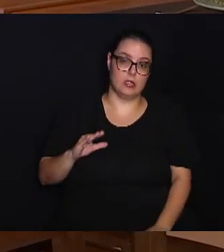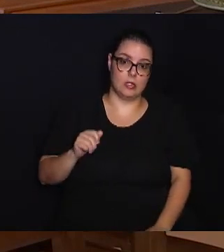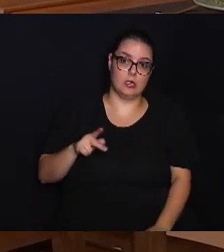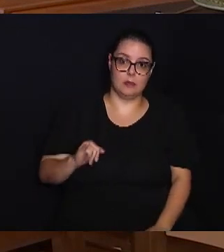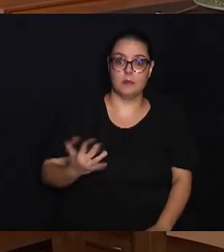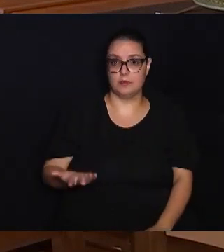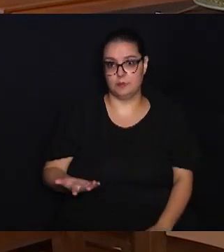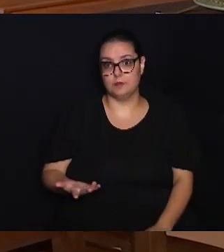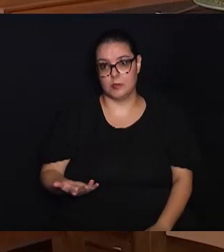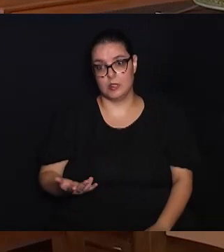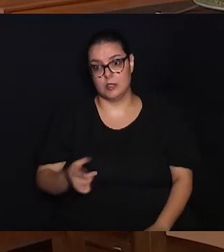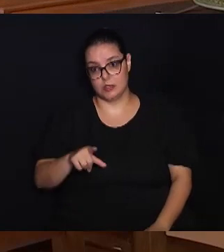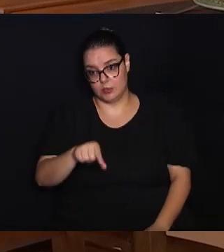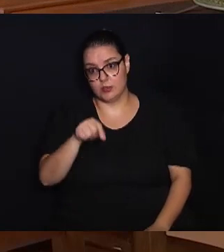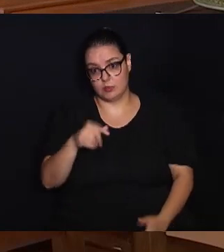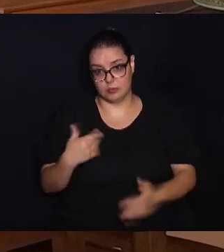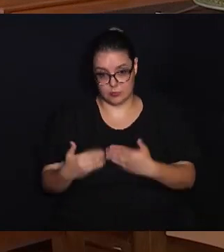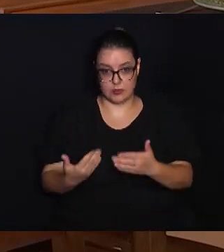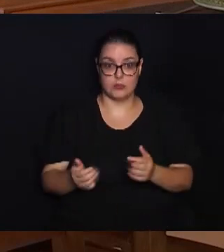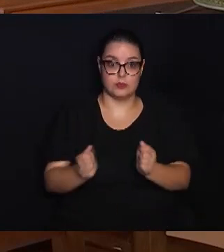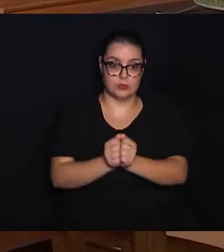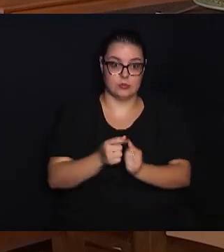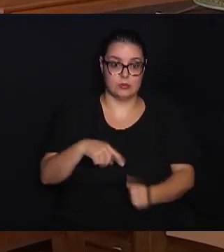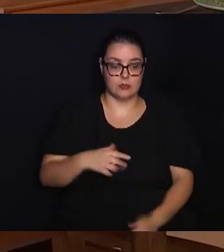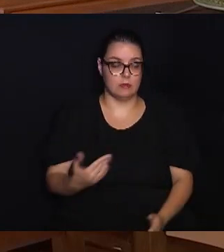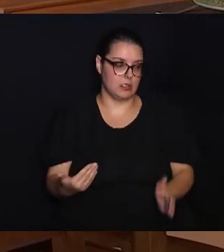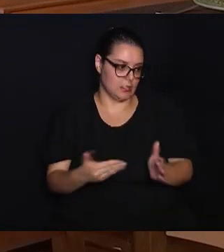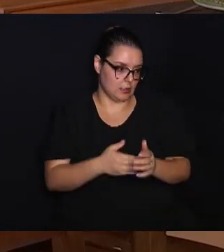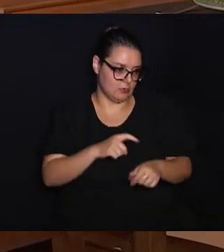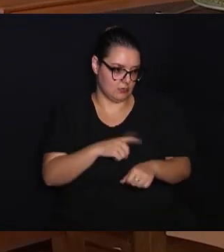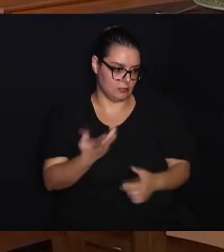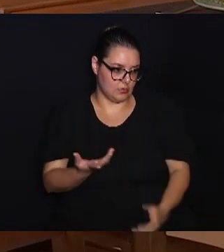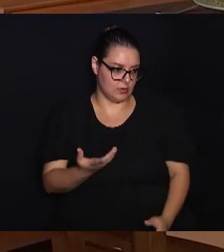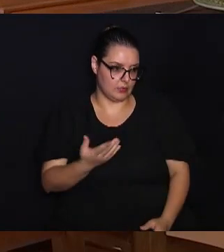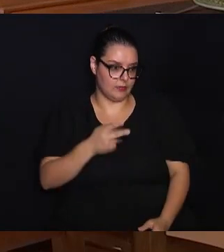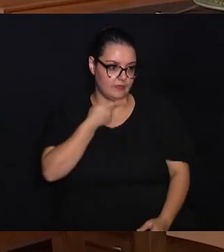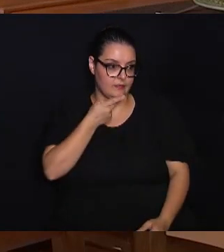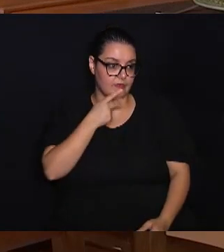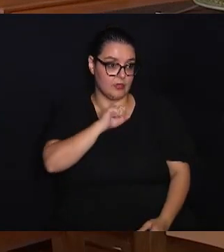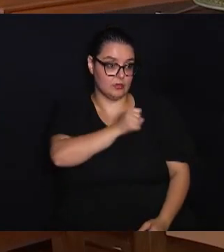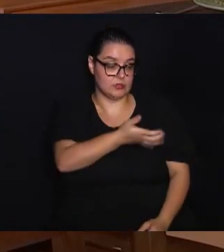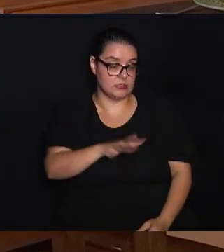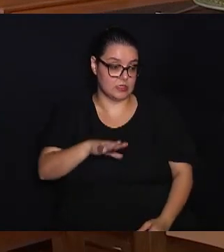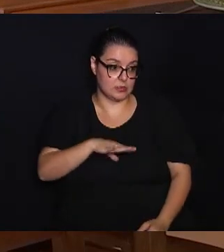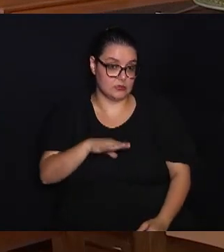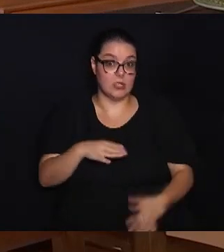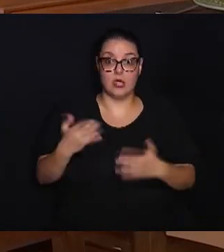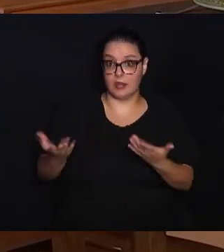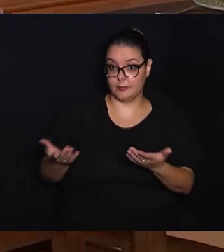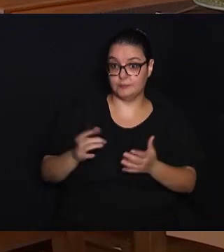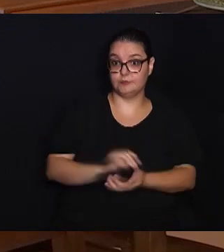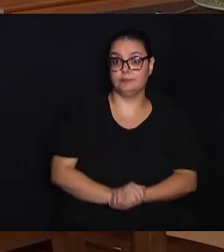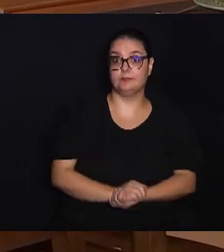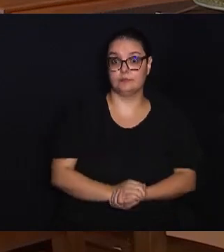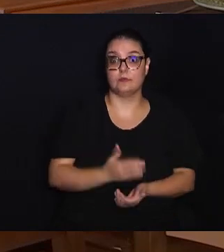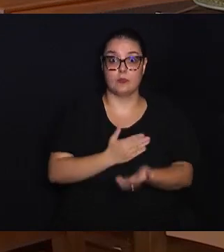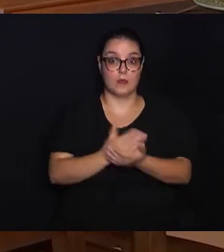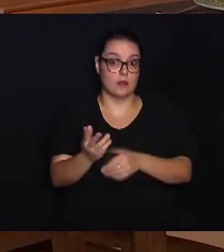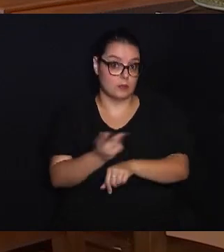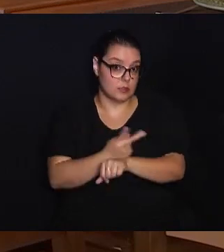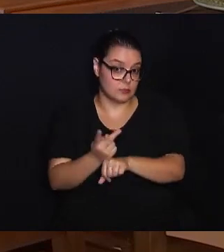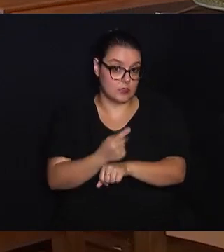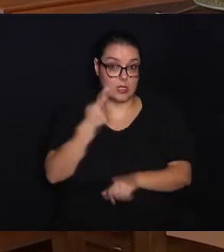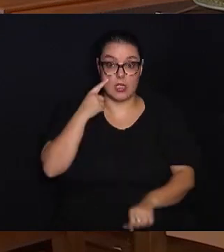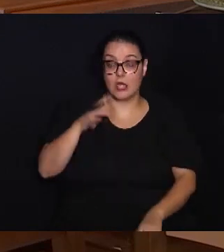com a bela capr então nós optamos por por dar andamento com eles mas até então você fou do Santos e aí é então vamos lá